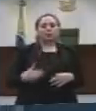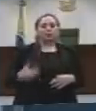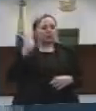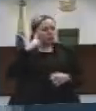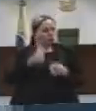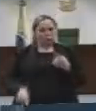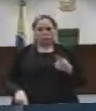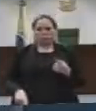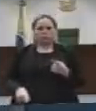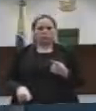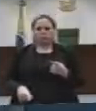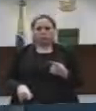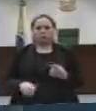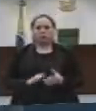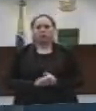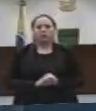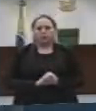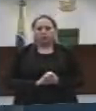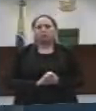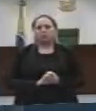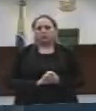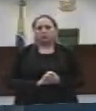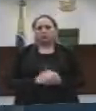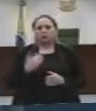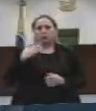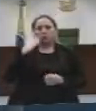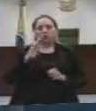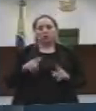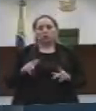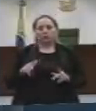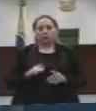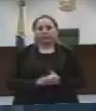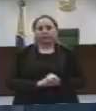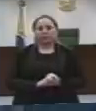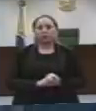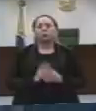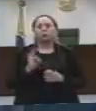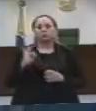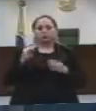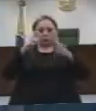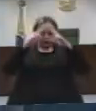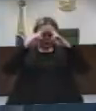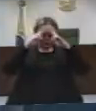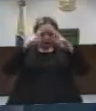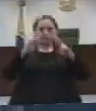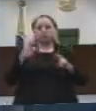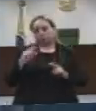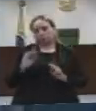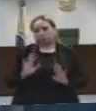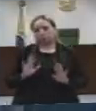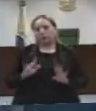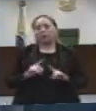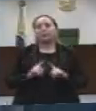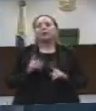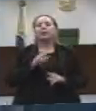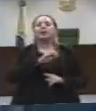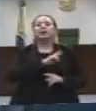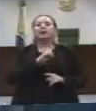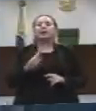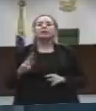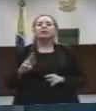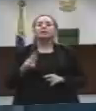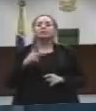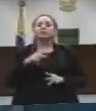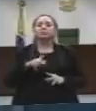peço ven ras para dizer que entendo diferente com todo respeito até porque a religião está Adada